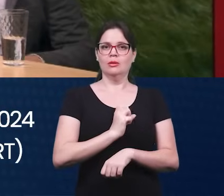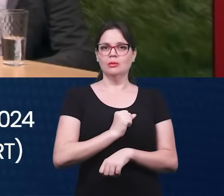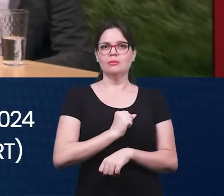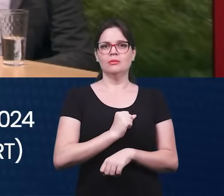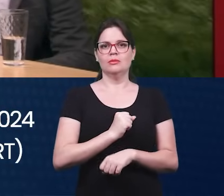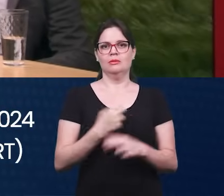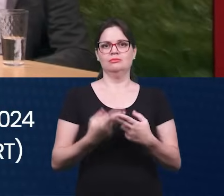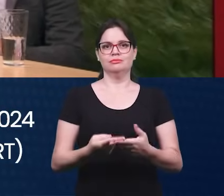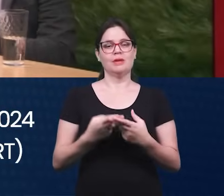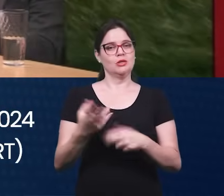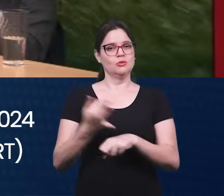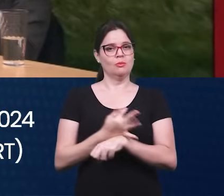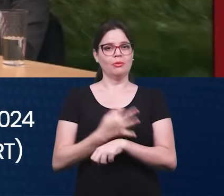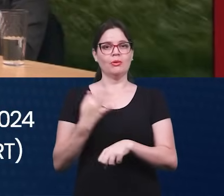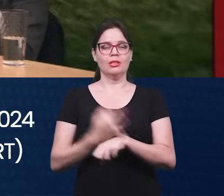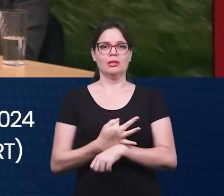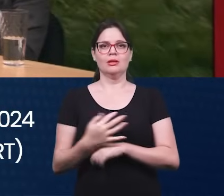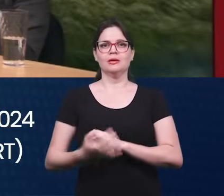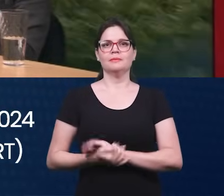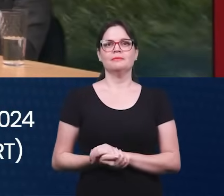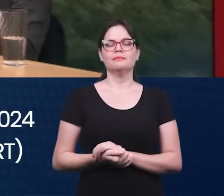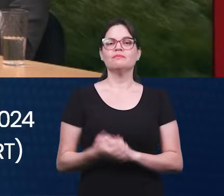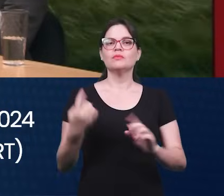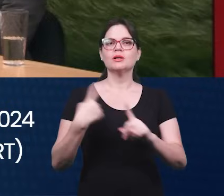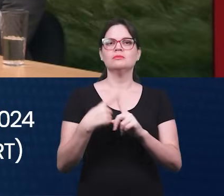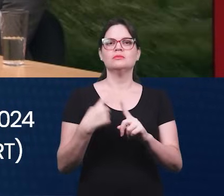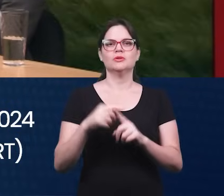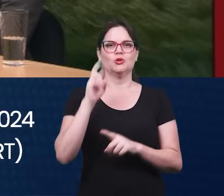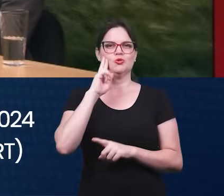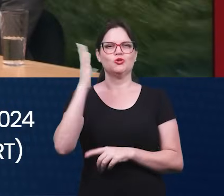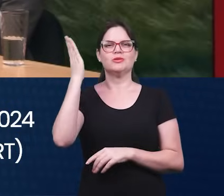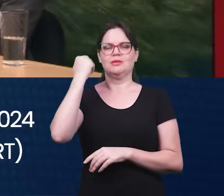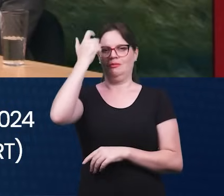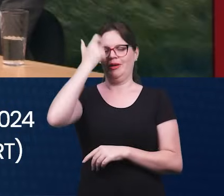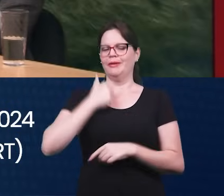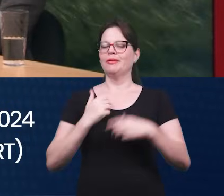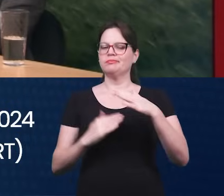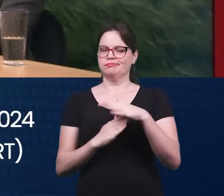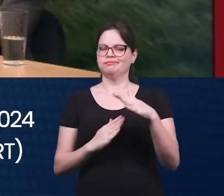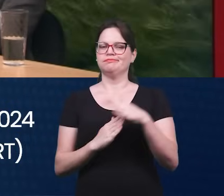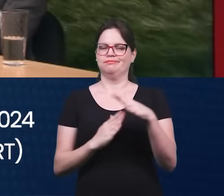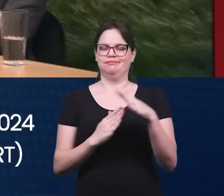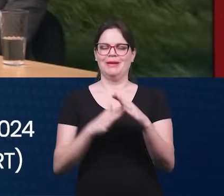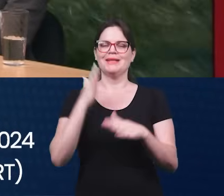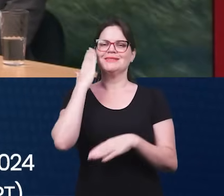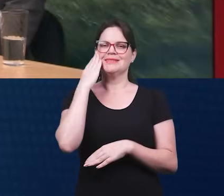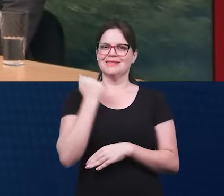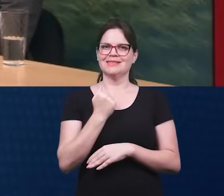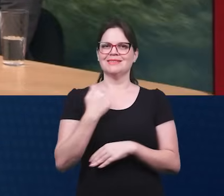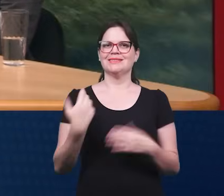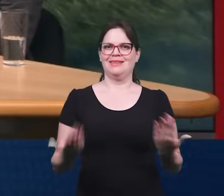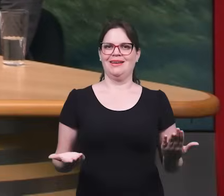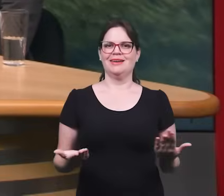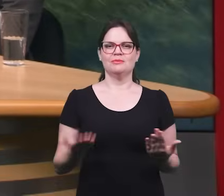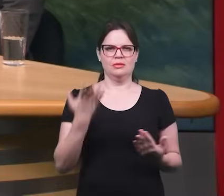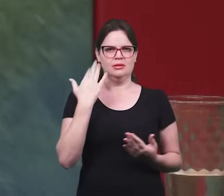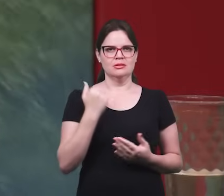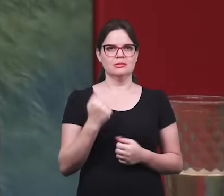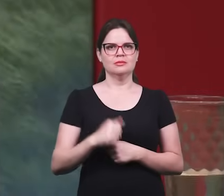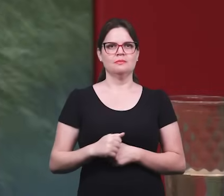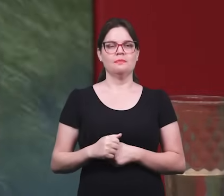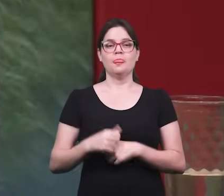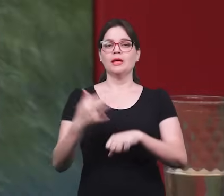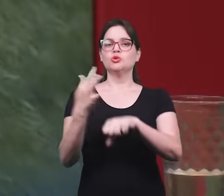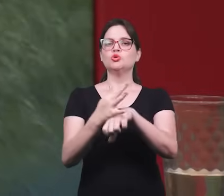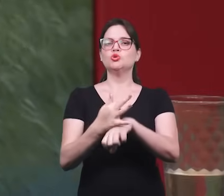quando você fala o seguinte seguinte a que o senhor sa sabe das nossas limitações então quando o texto bíblico ele não é sem razão S só